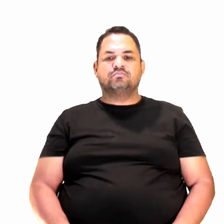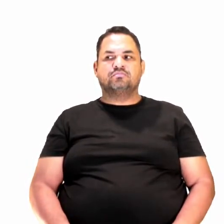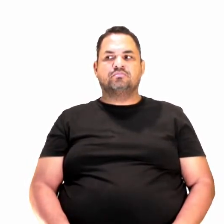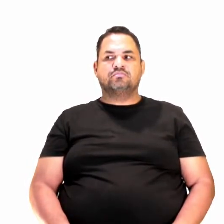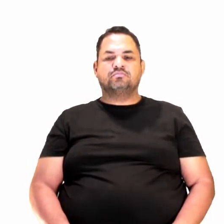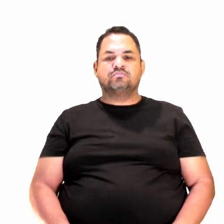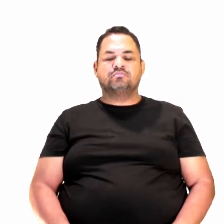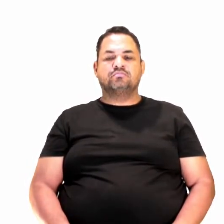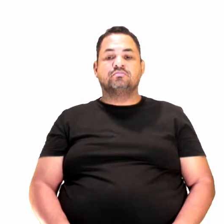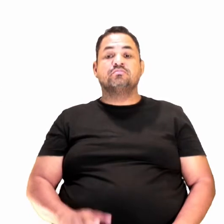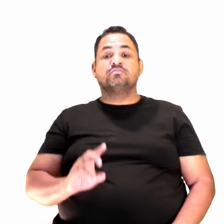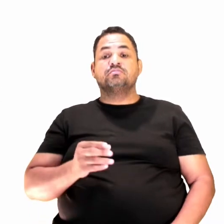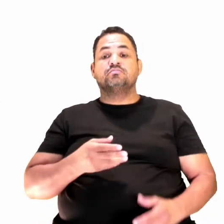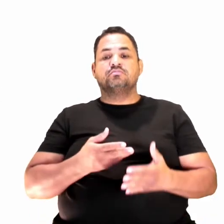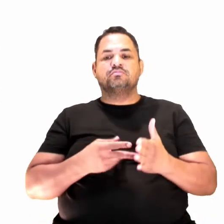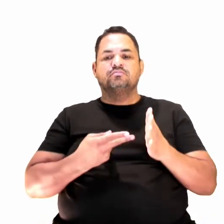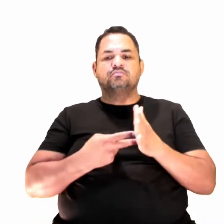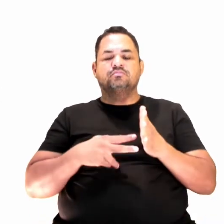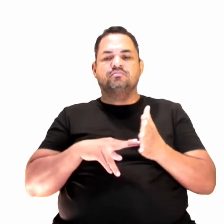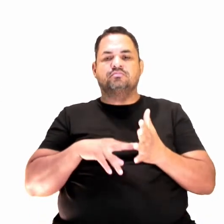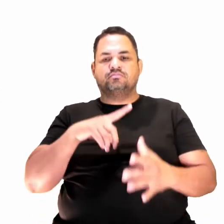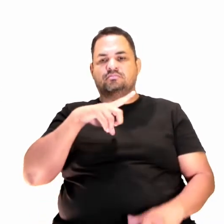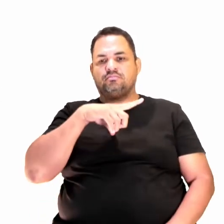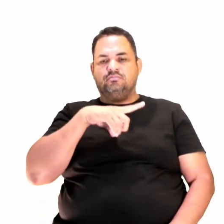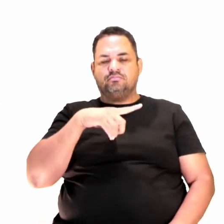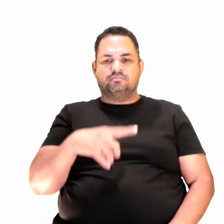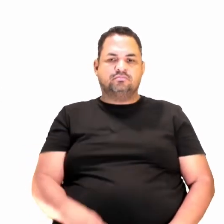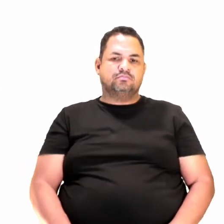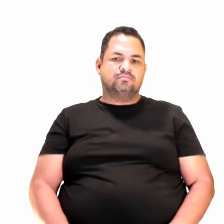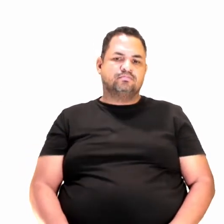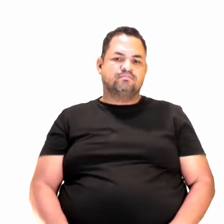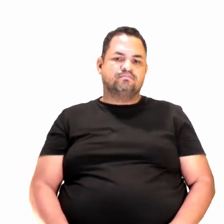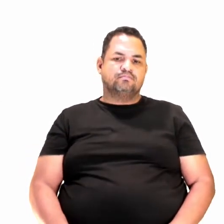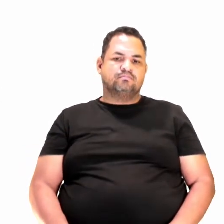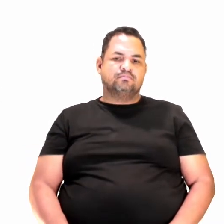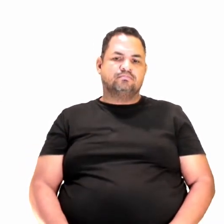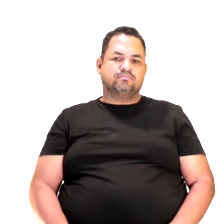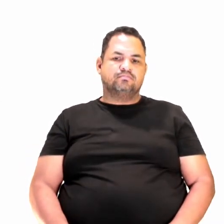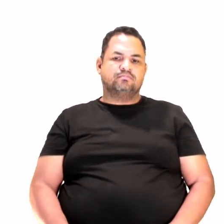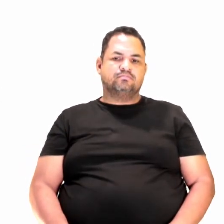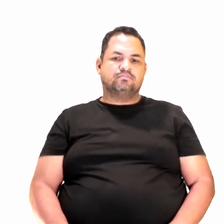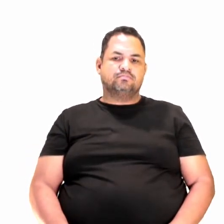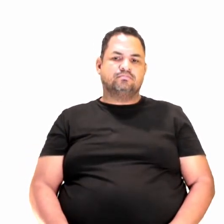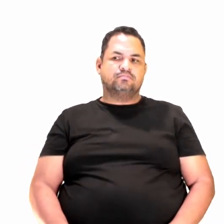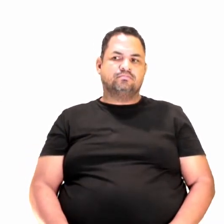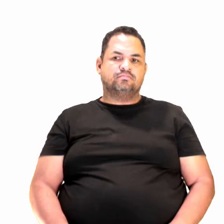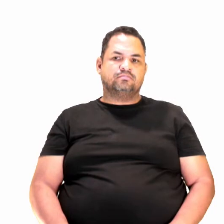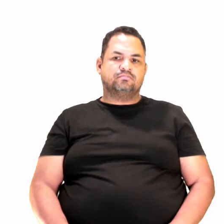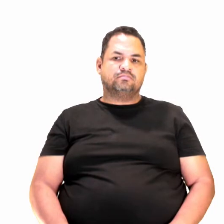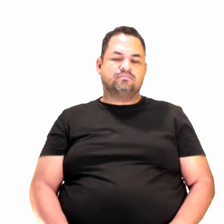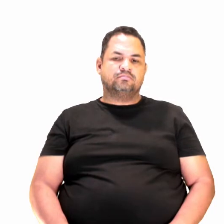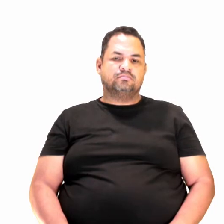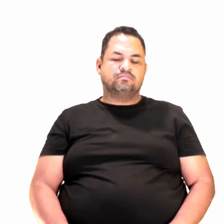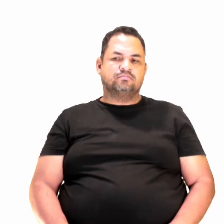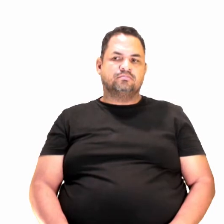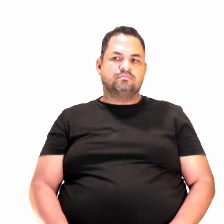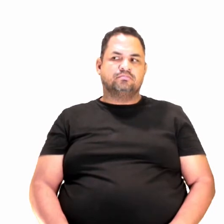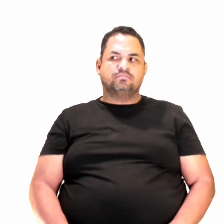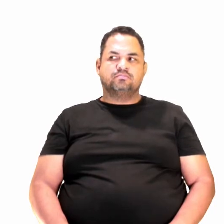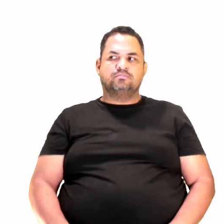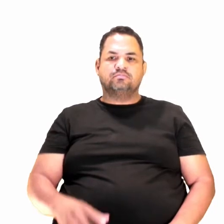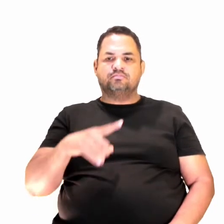de que uma palavra ela pode significar várias coisas, dependendo do contexto que ela é usada. Aqui, para falar sobre hair, ela vai